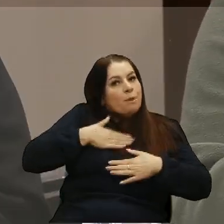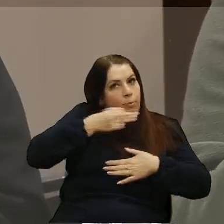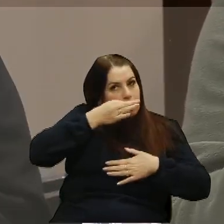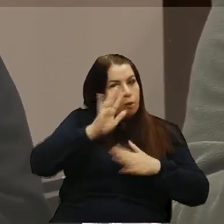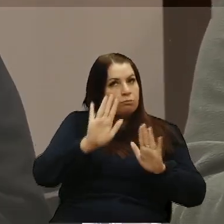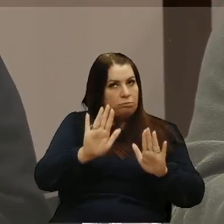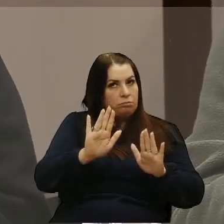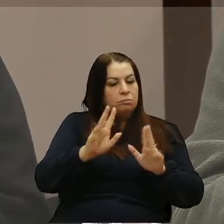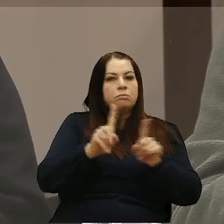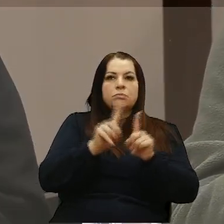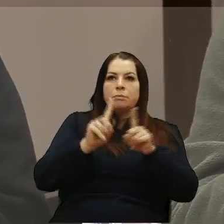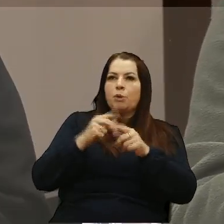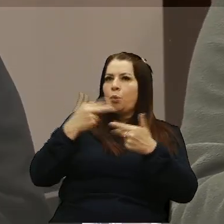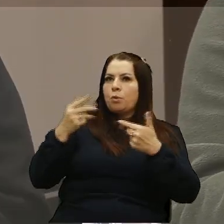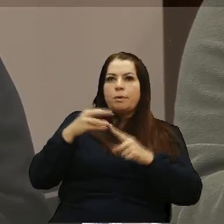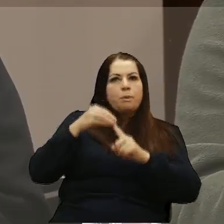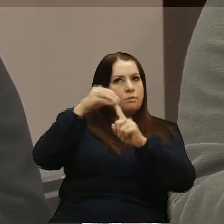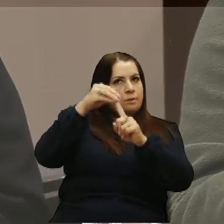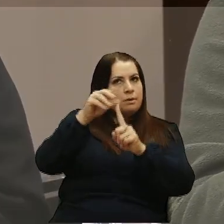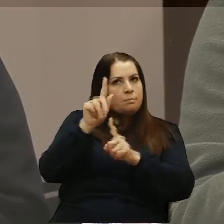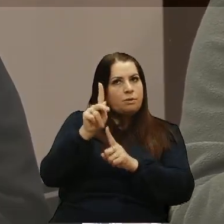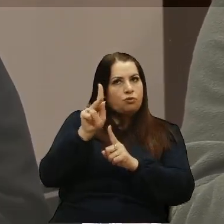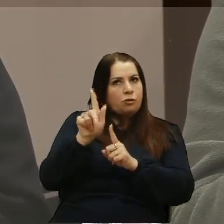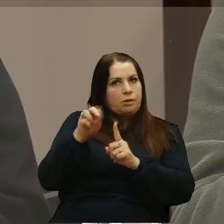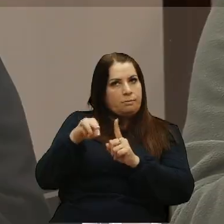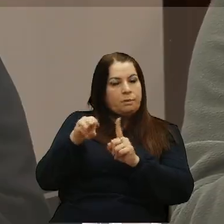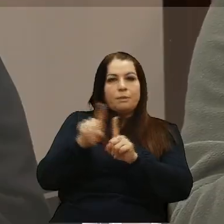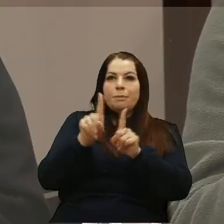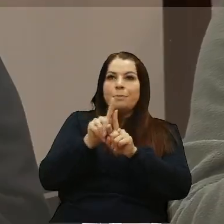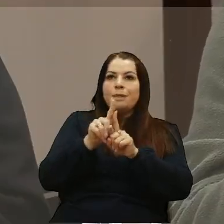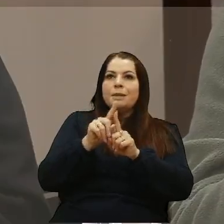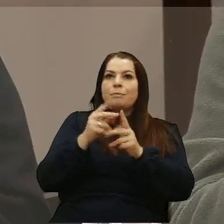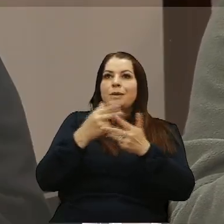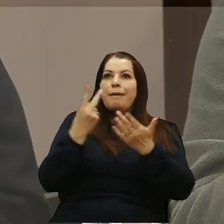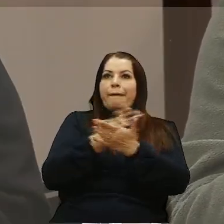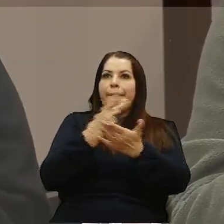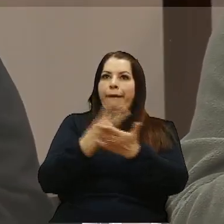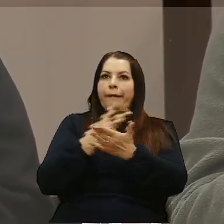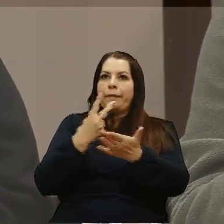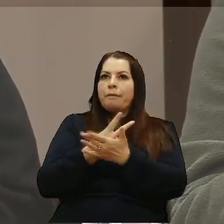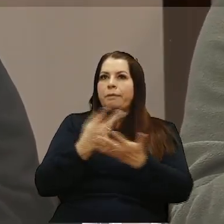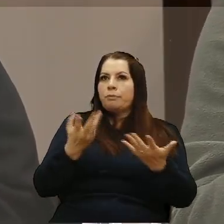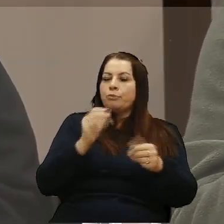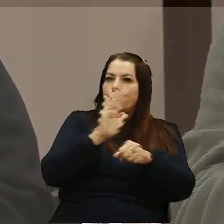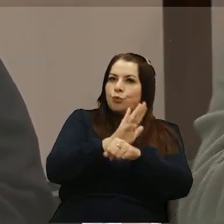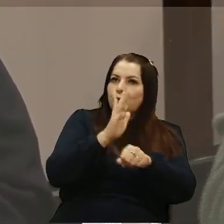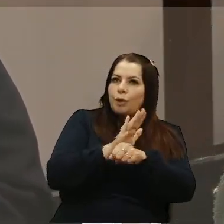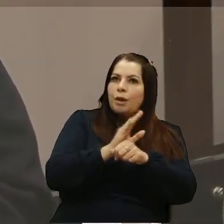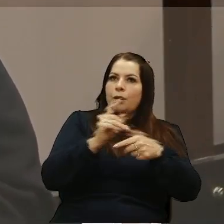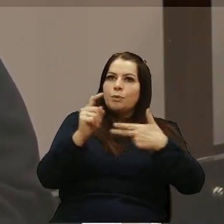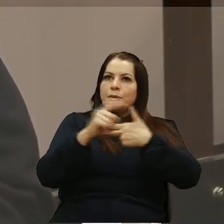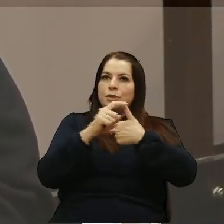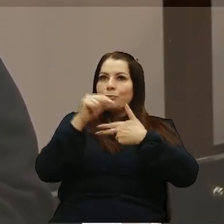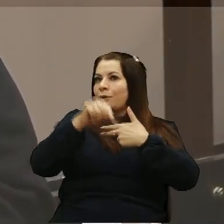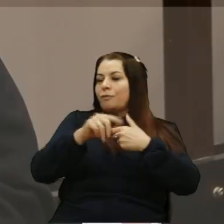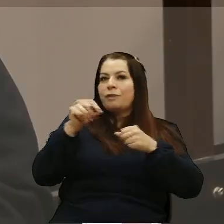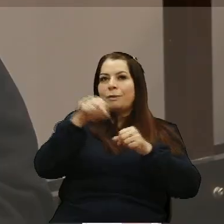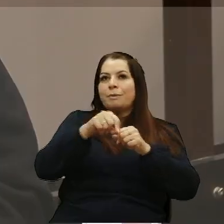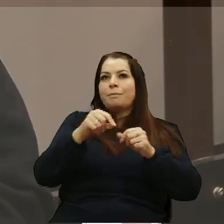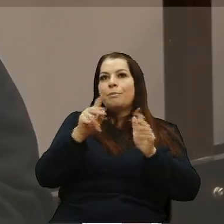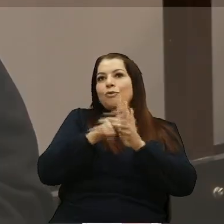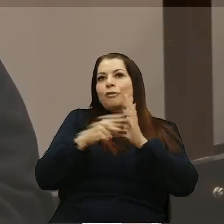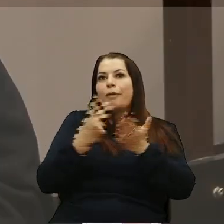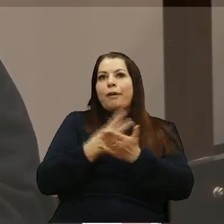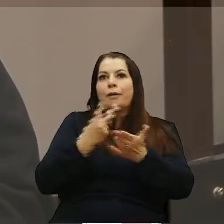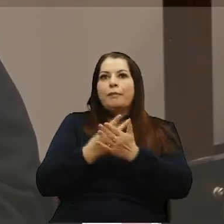tá? Acho que teria outras prioridades para a PGM, até por conta de erros que eles mandam, podiam auxiliar o executivo para não vir para essa casa projeto errado, em